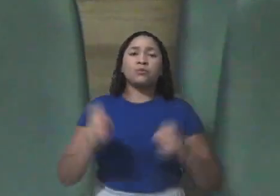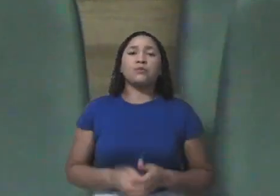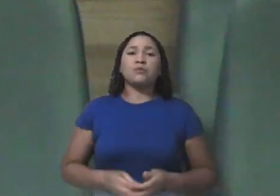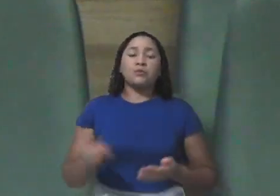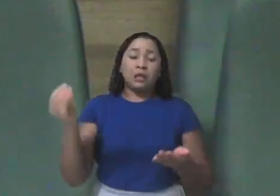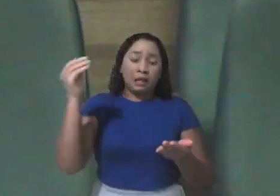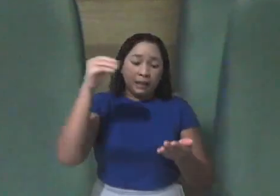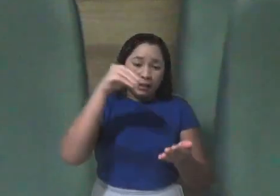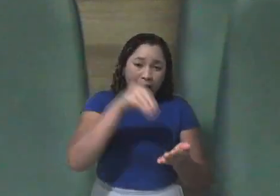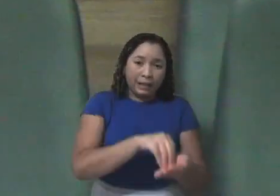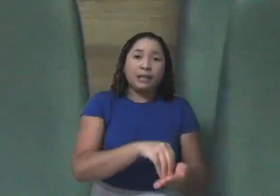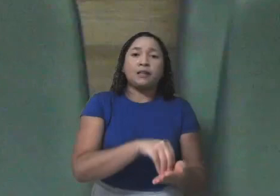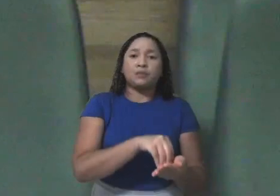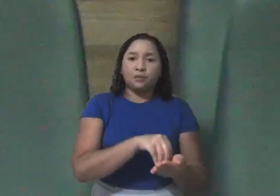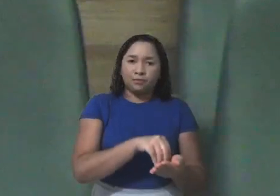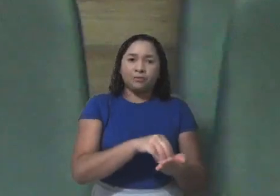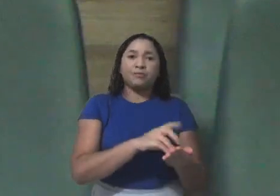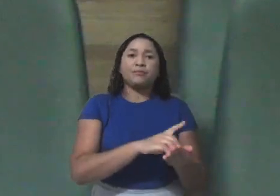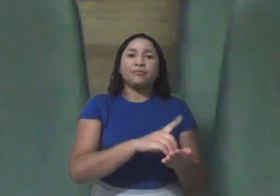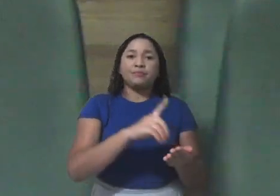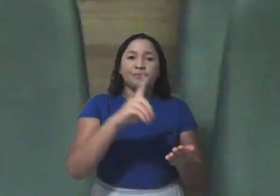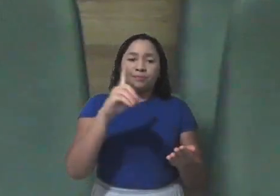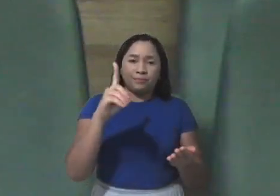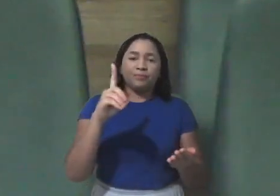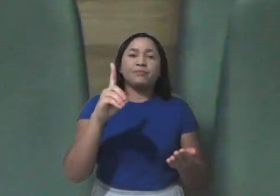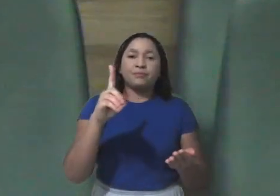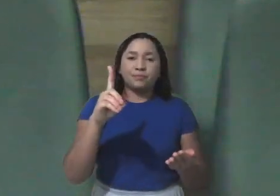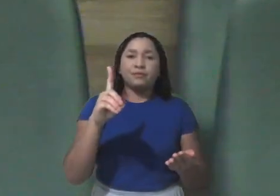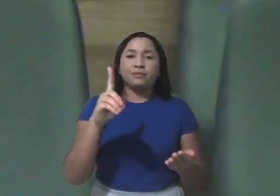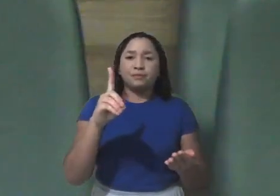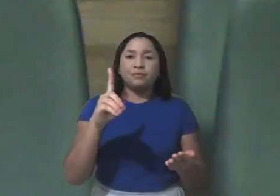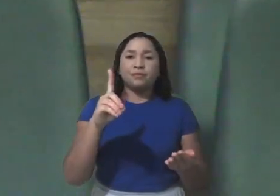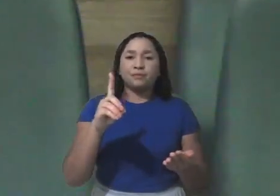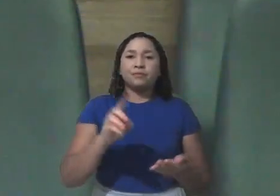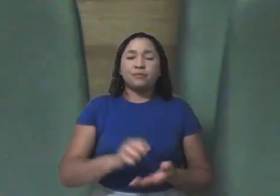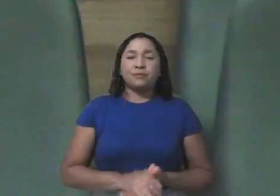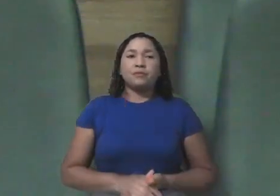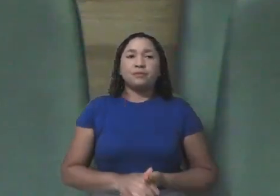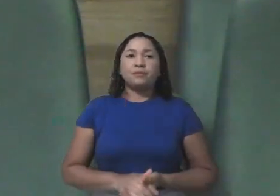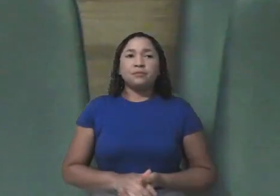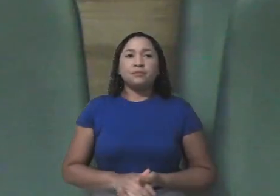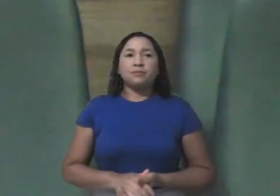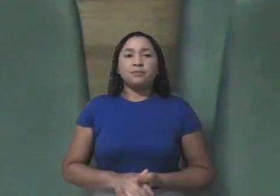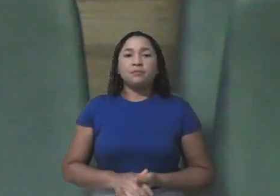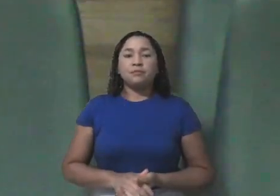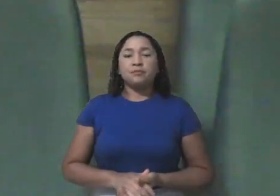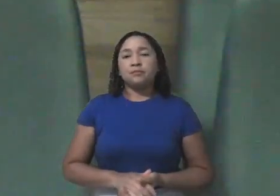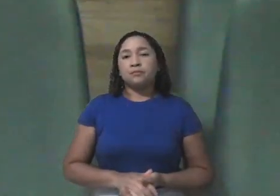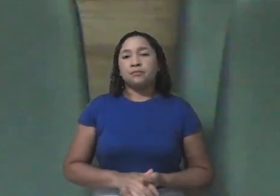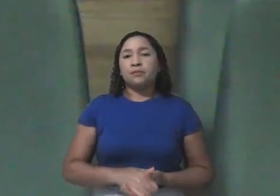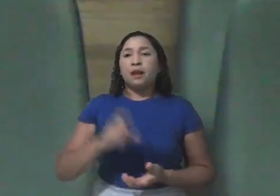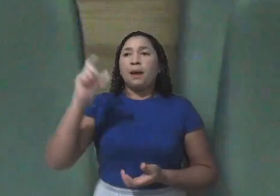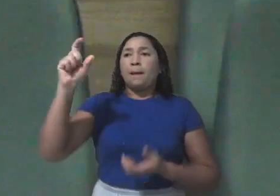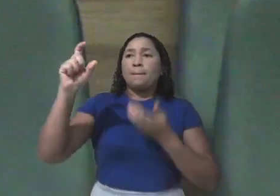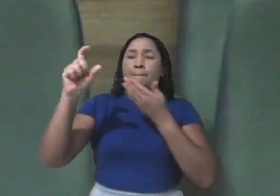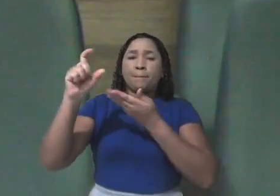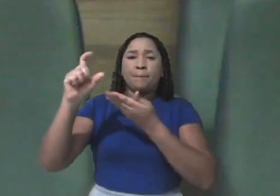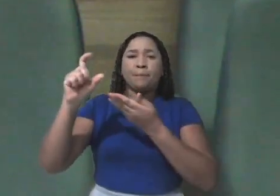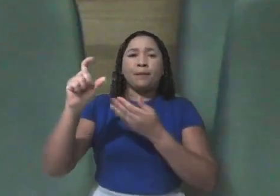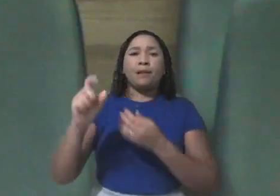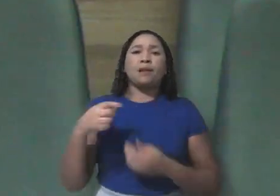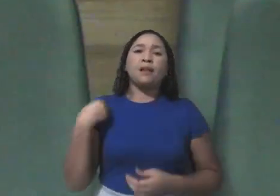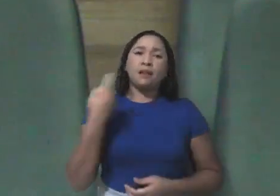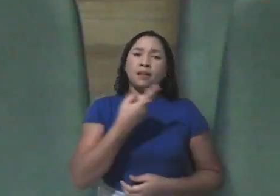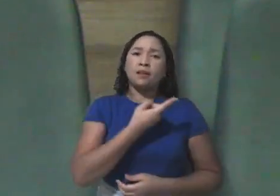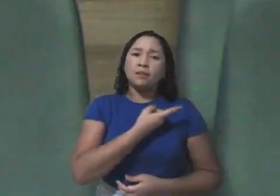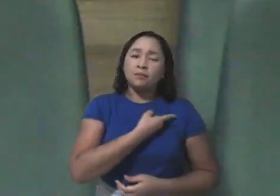Bíblia. Escatologia é só a forma como denominamos a matéria, a lógica que estuda as últimas